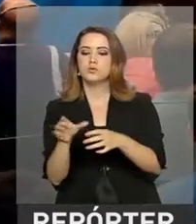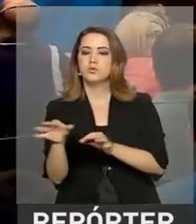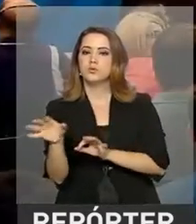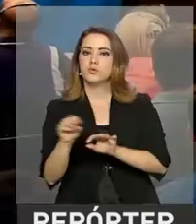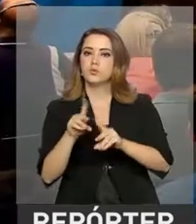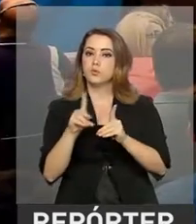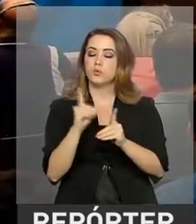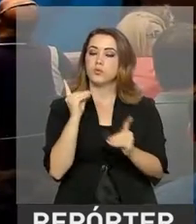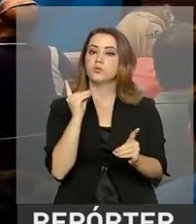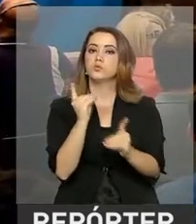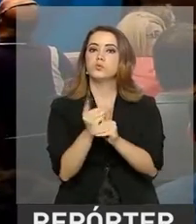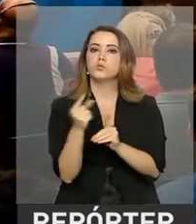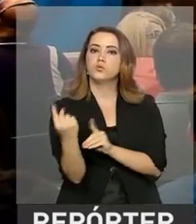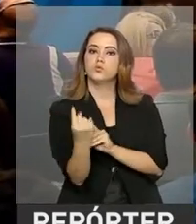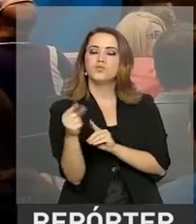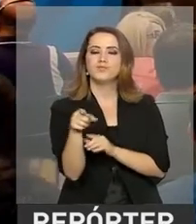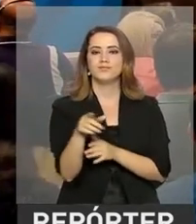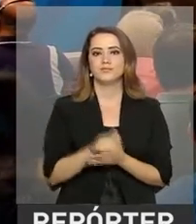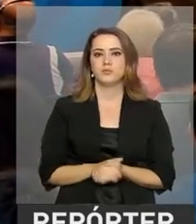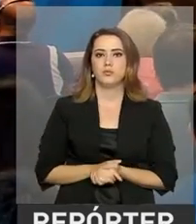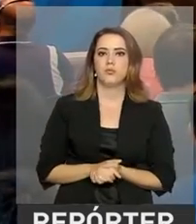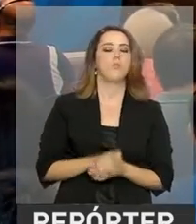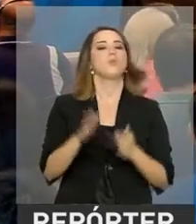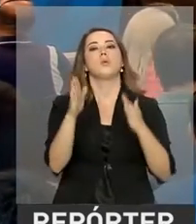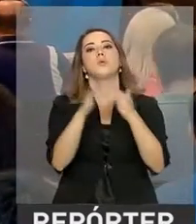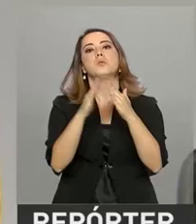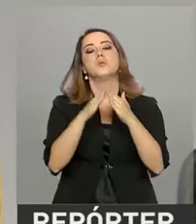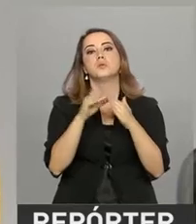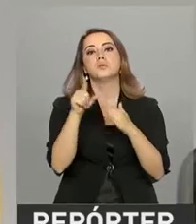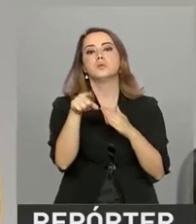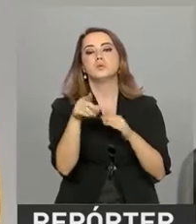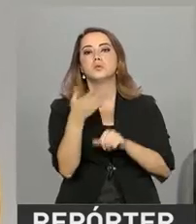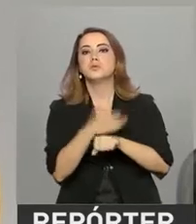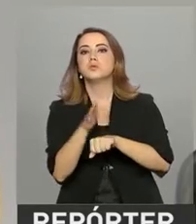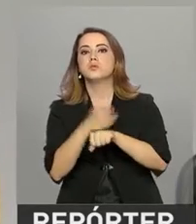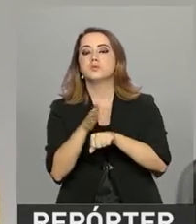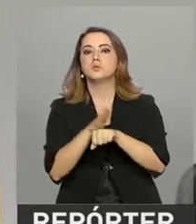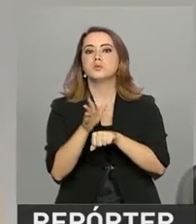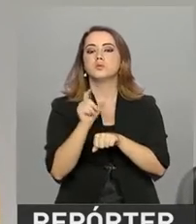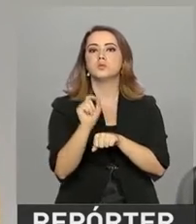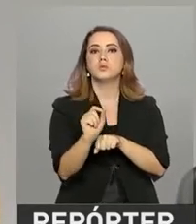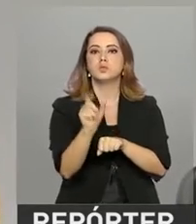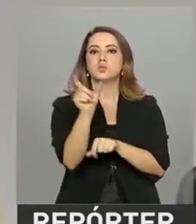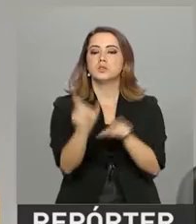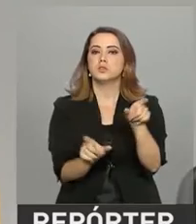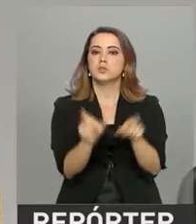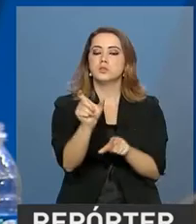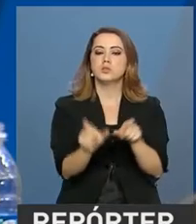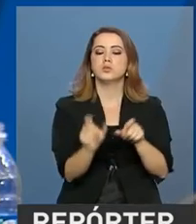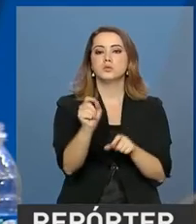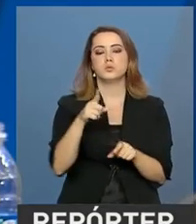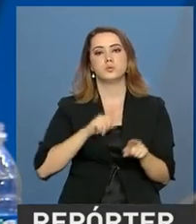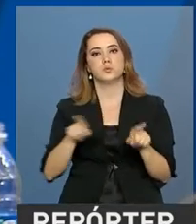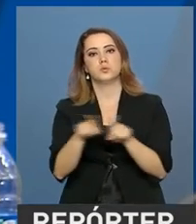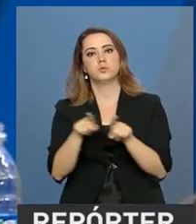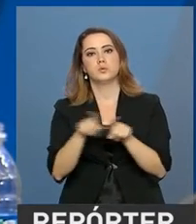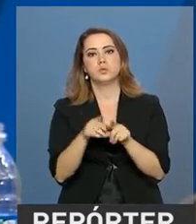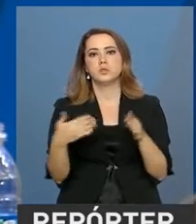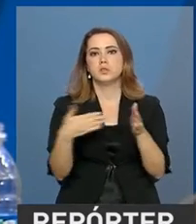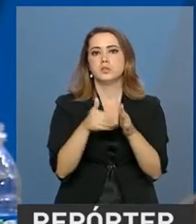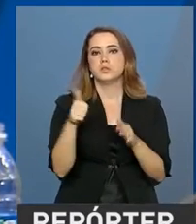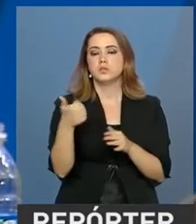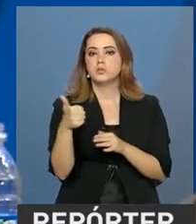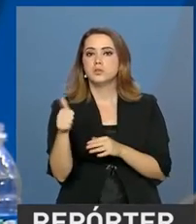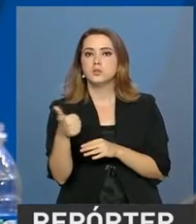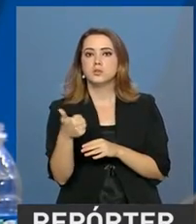A Casa dos Treinadores vai reunir no espaço da Casa Brasil treinadores olímpicos e paralímpicos do mundo todo até o dia 11 de